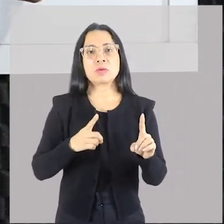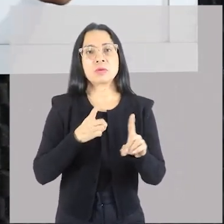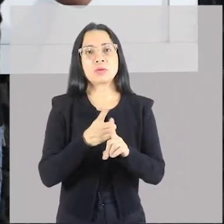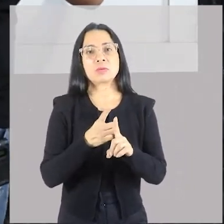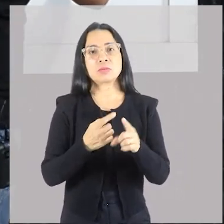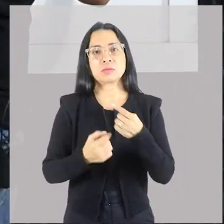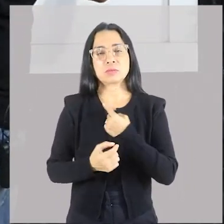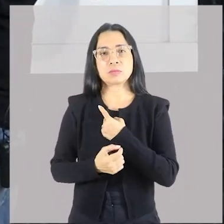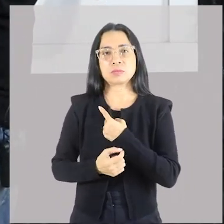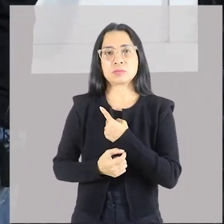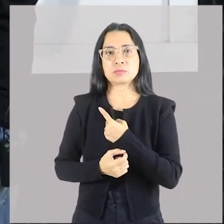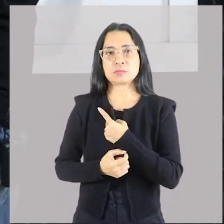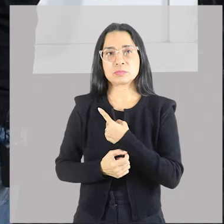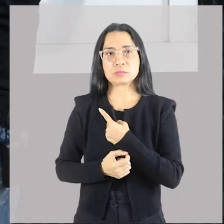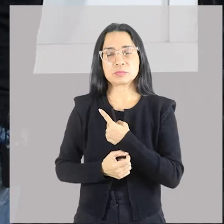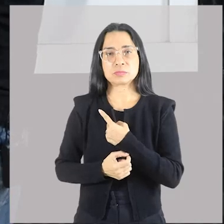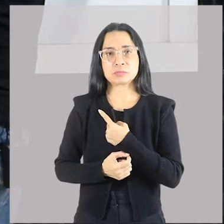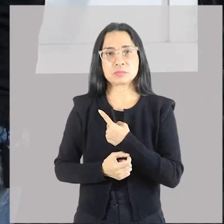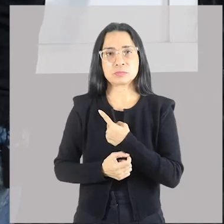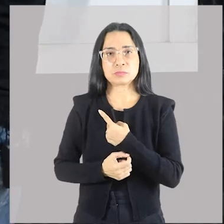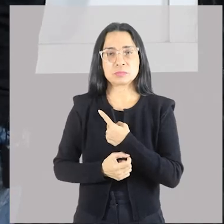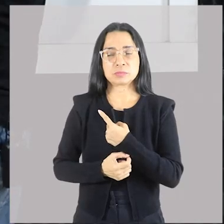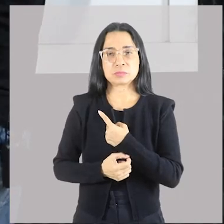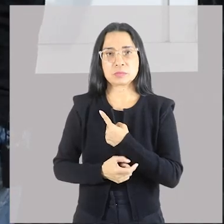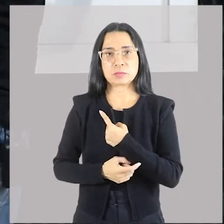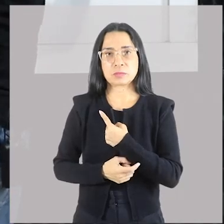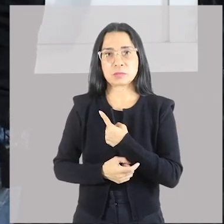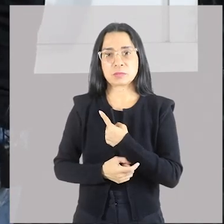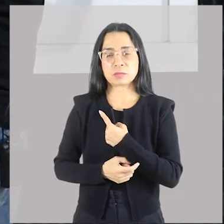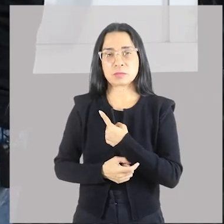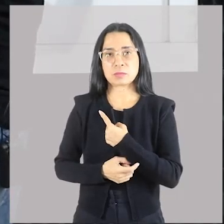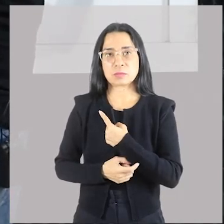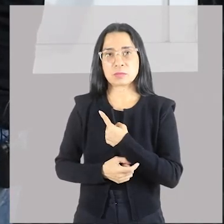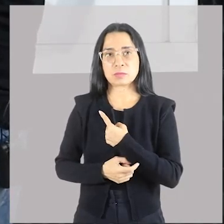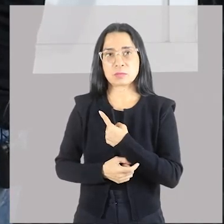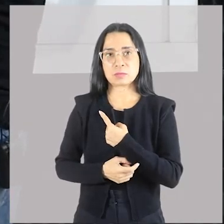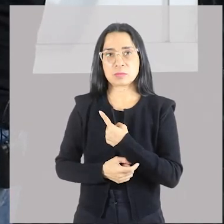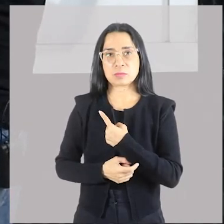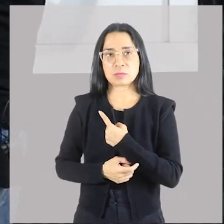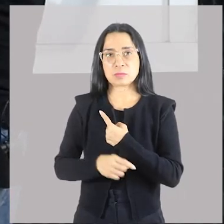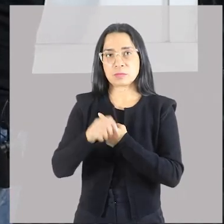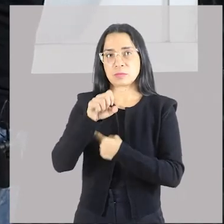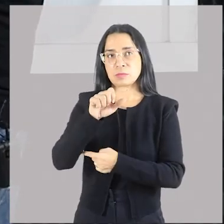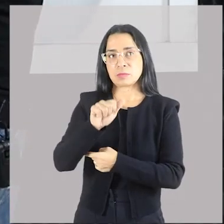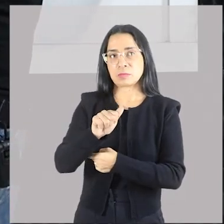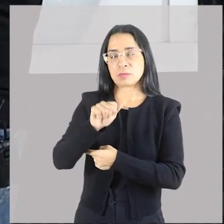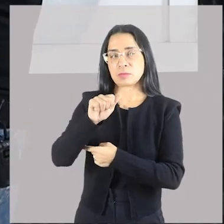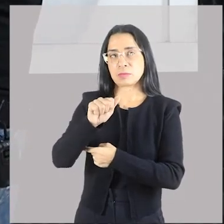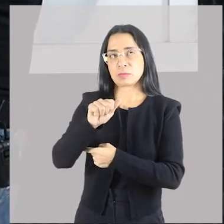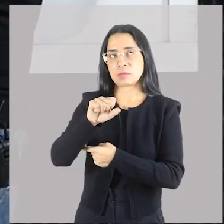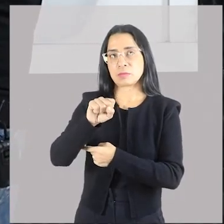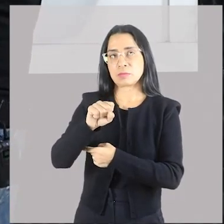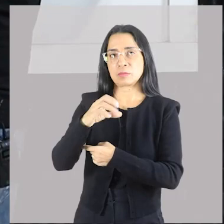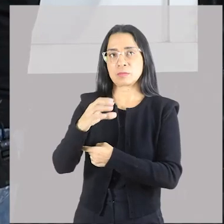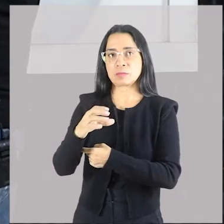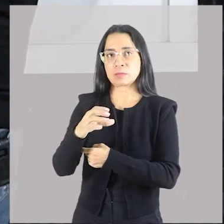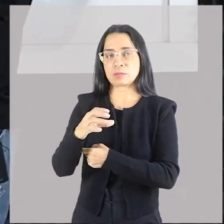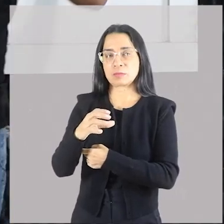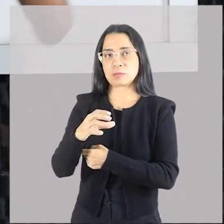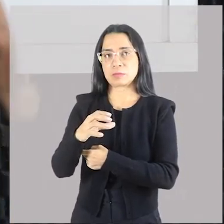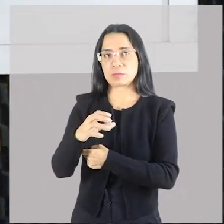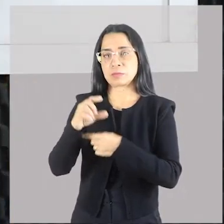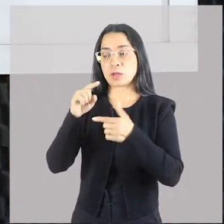seguinte fórmula, desenvolvendo isso aqui, ó. A área do setor circular vai ser o ângulo alfa que você